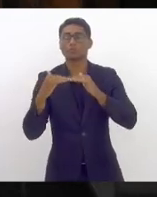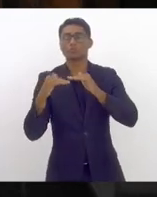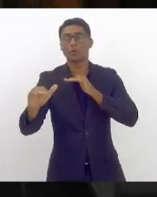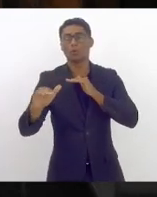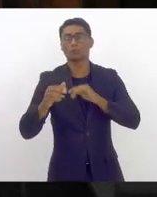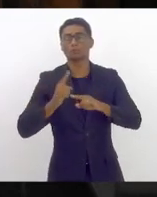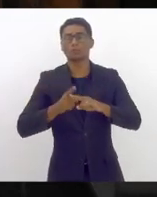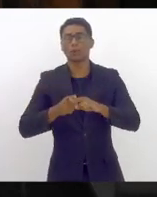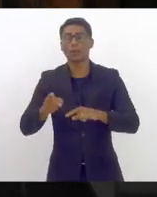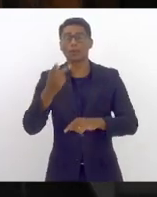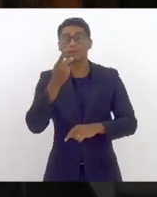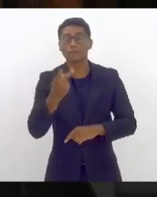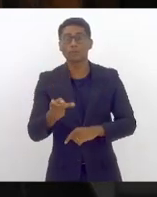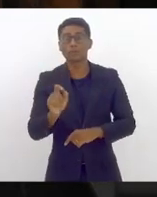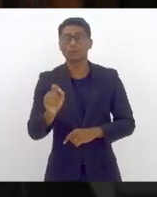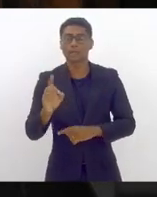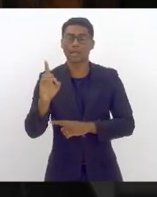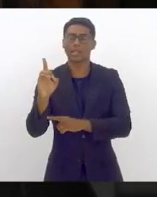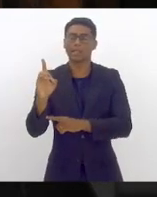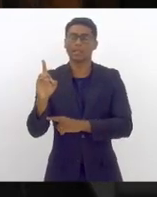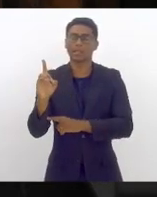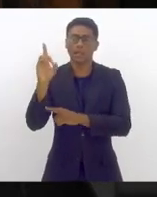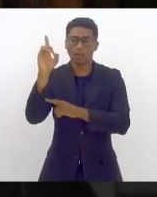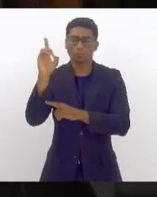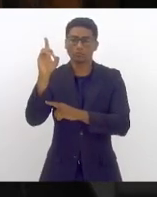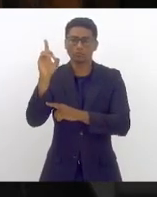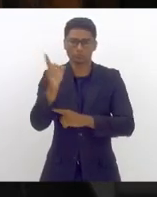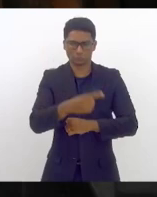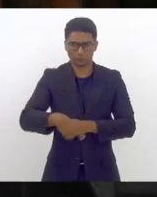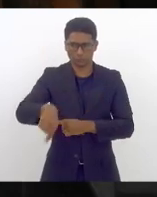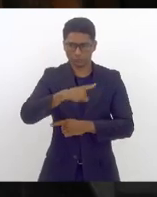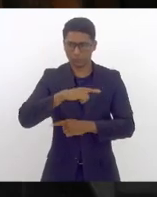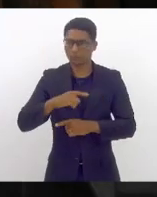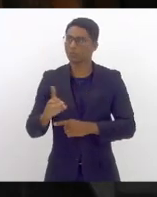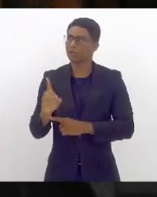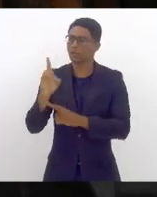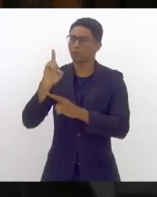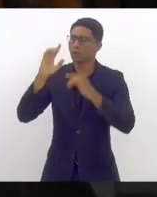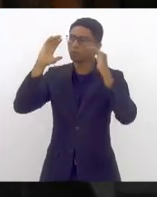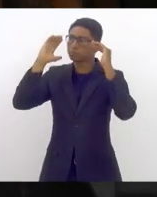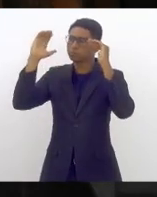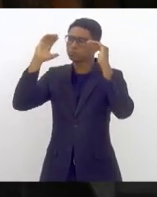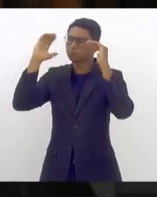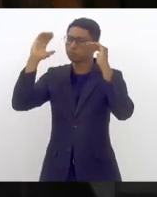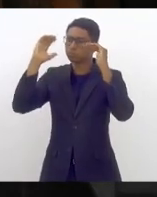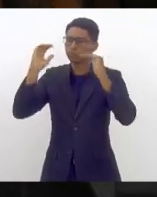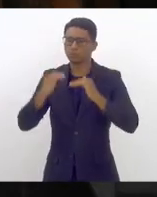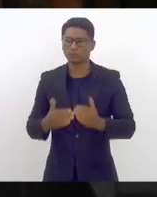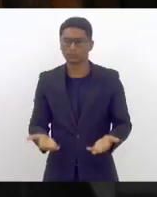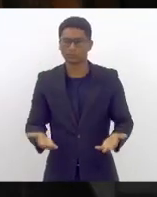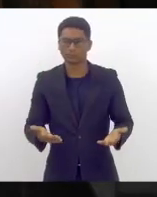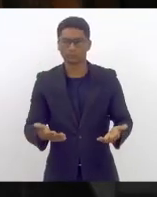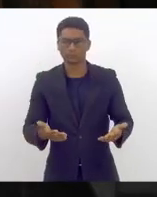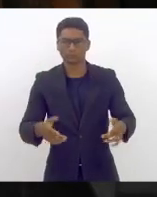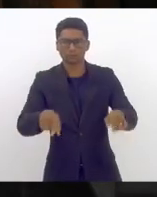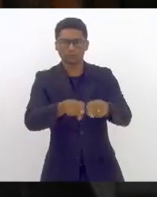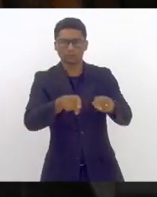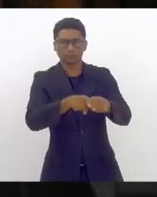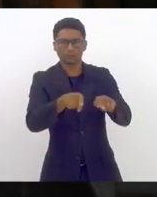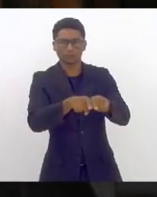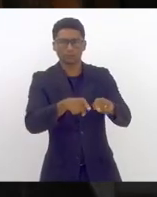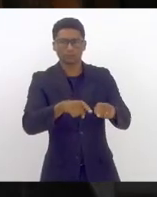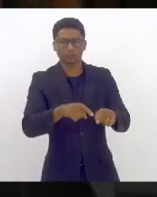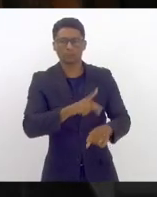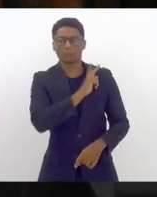questão de Deus, de sermos tementes a Deus e inserir esse contexto no processo de sucessão